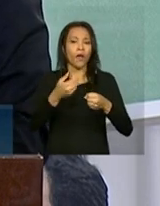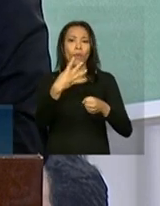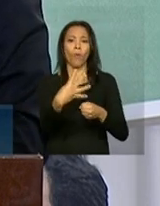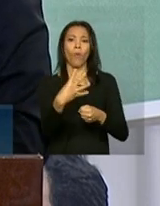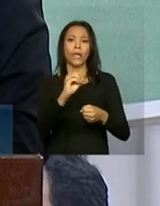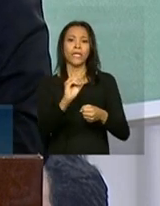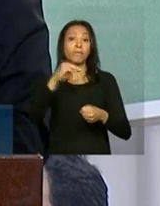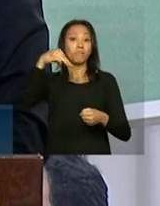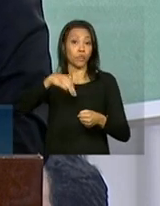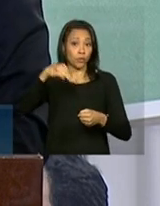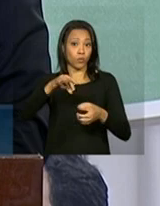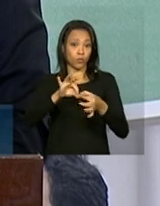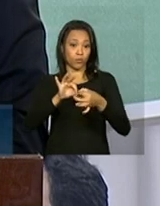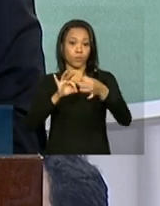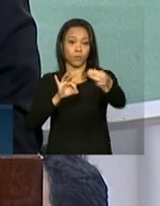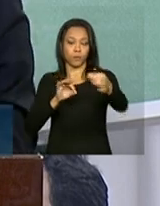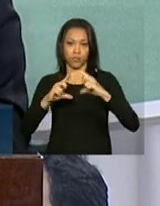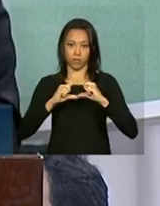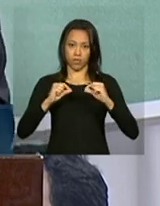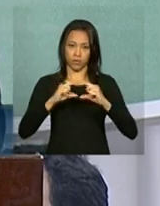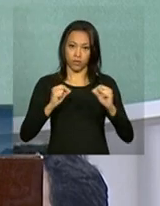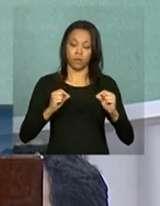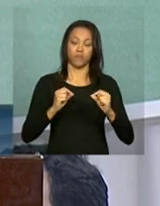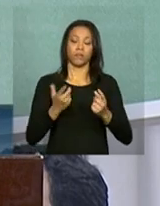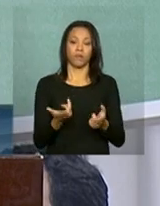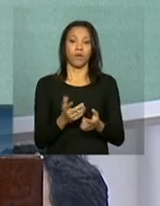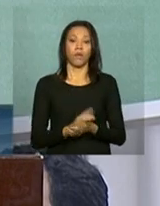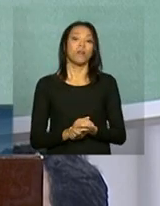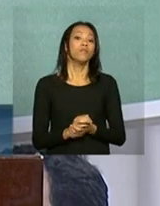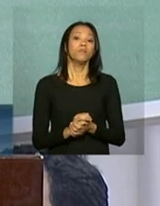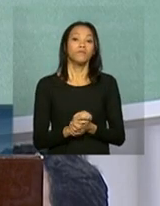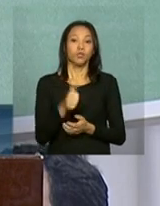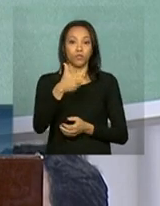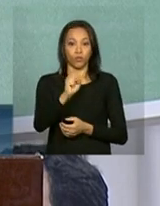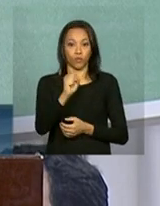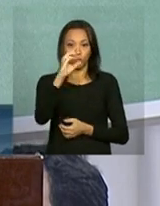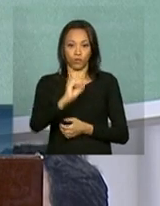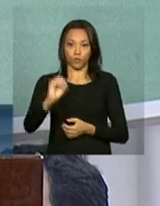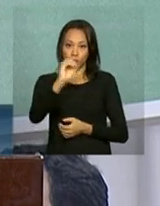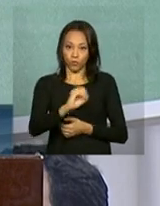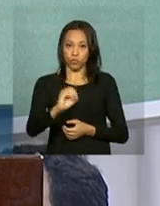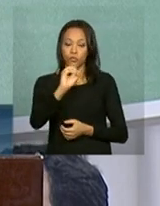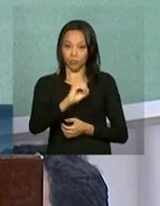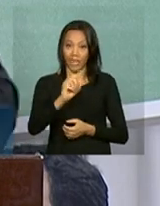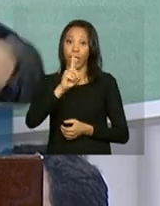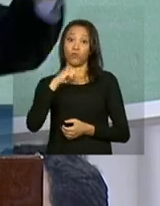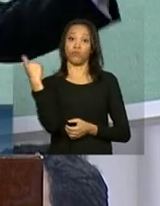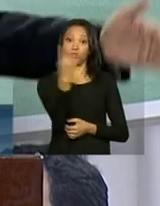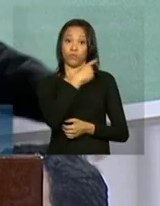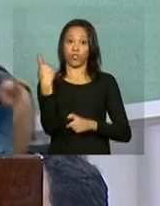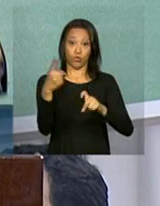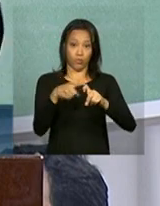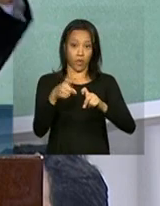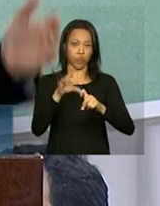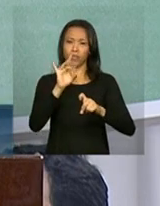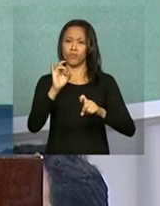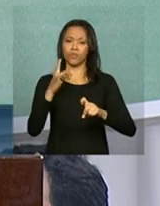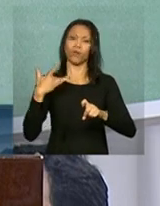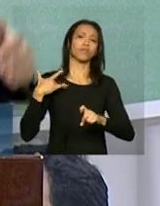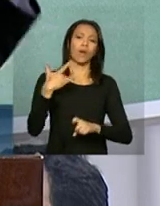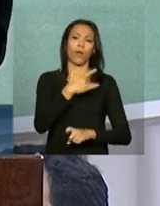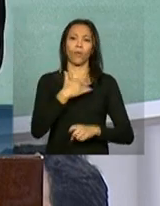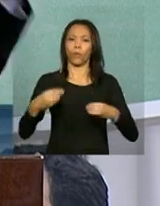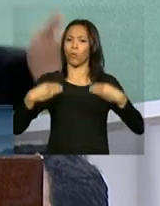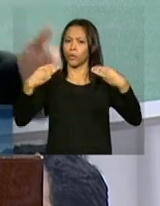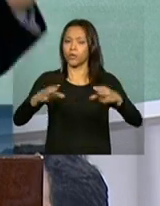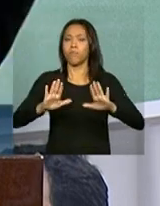dia do médico, presidente, no dia 18 de outubro, eu fiz questão, não só o Ministério da Saúde, das homenagens que a gente